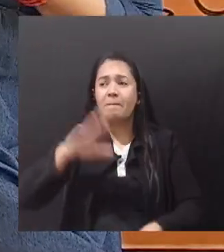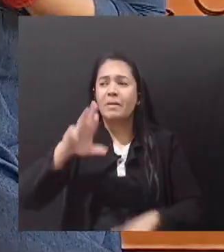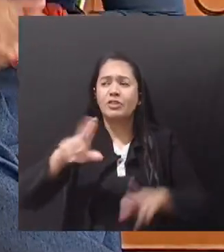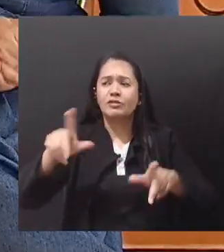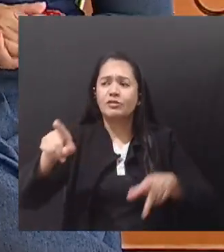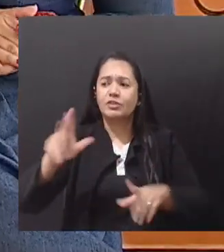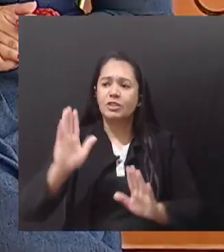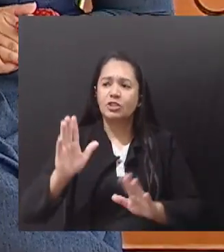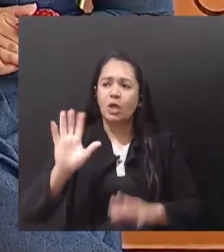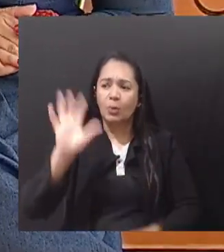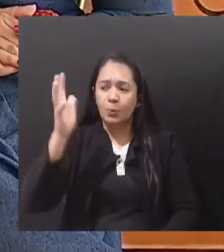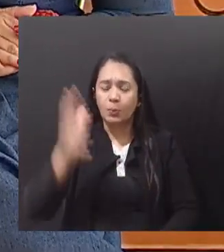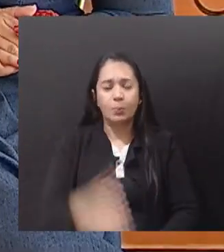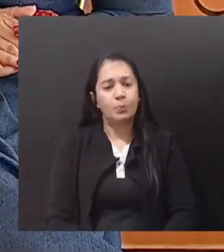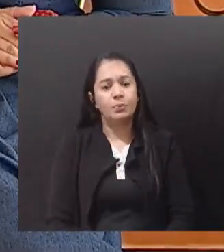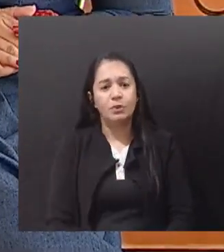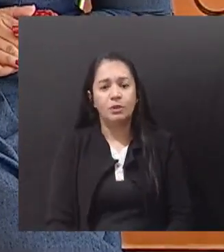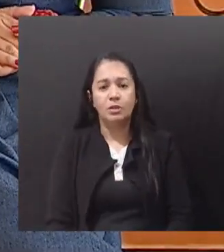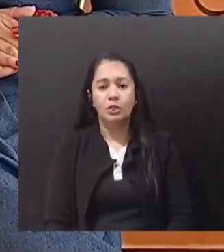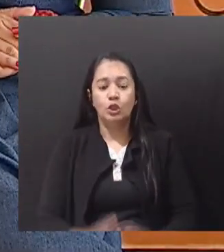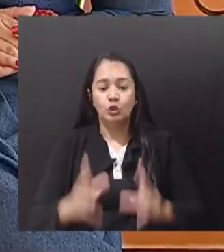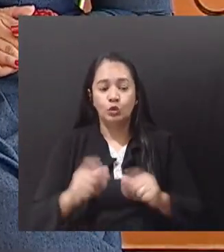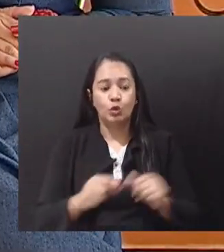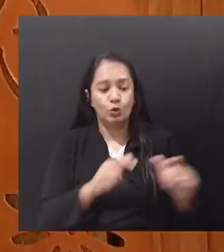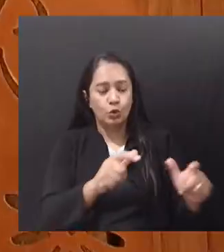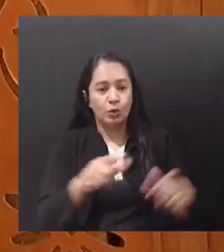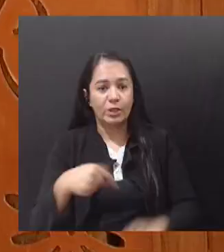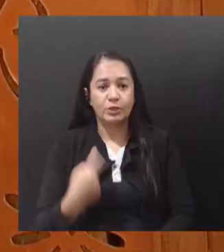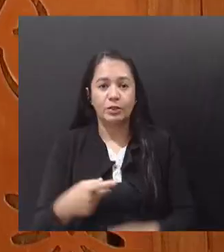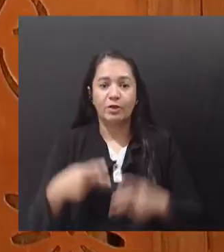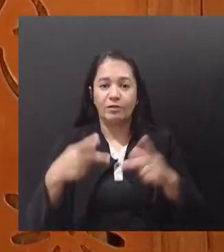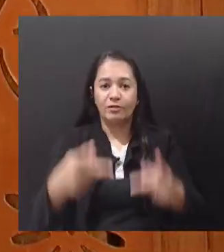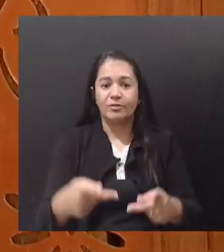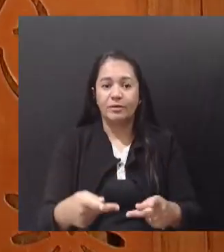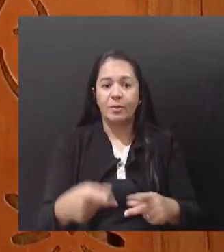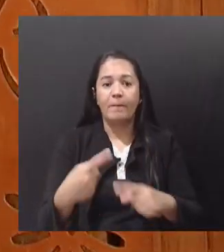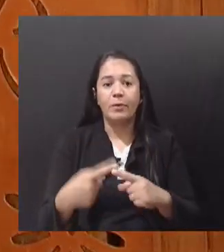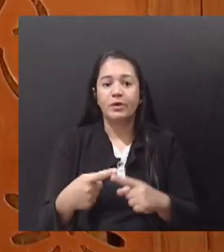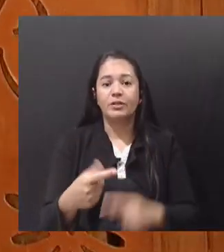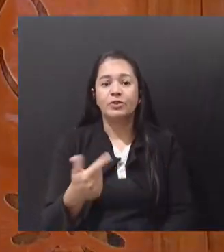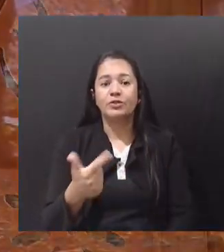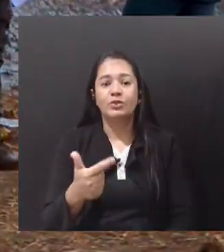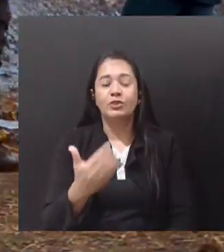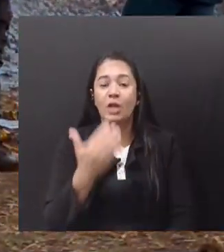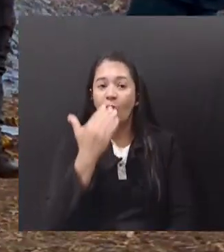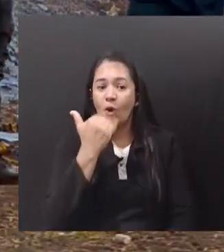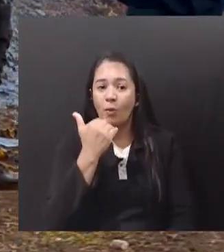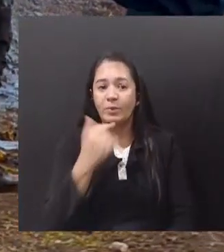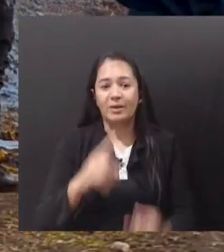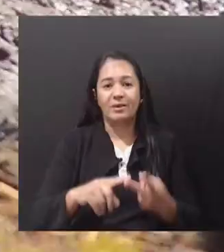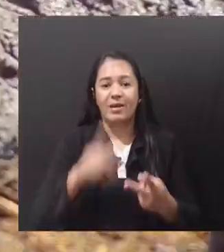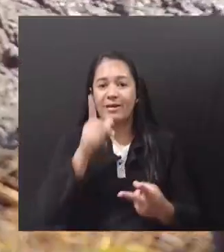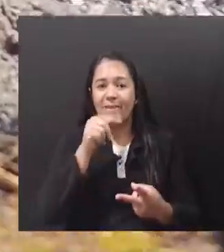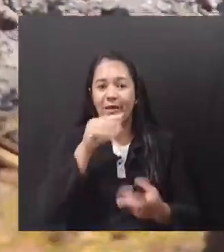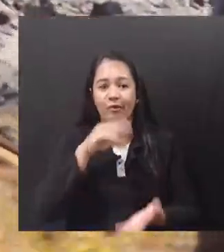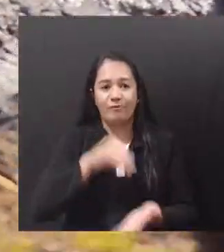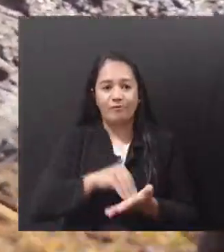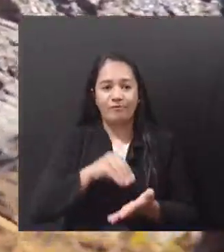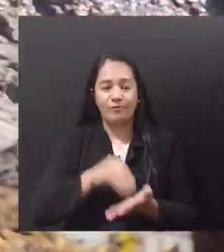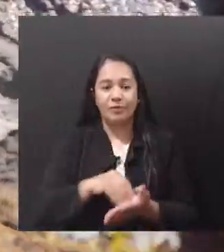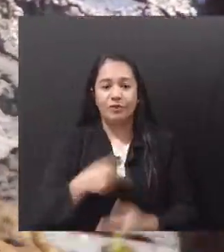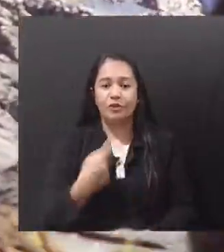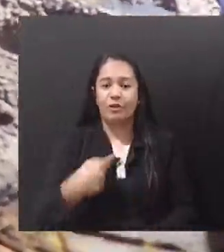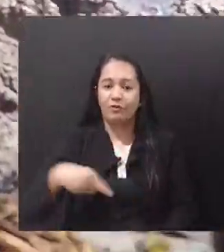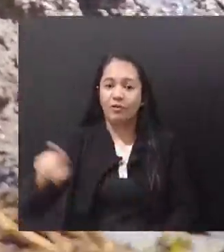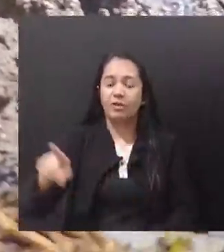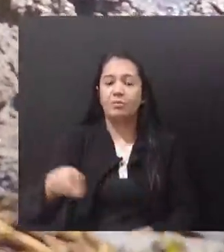já tiveram? Todos os locais que a fraternidade está, ela foi porque não existia comida nem água. Então nós vamos